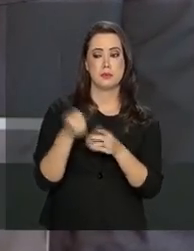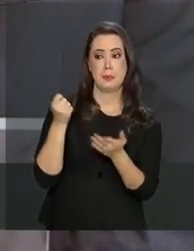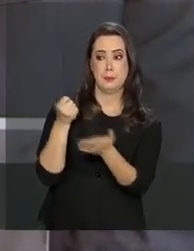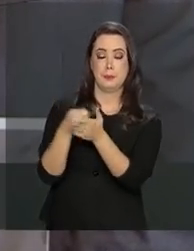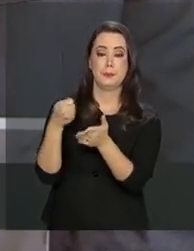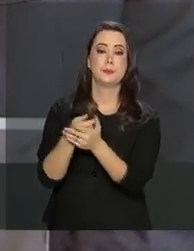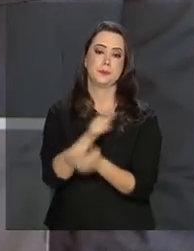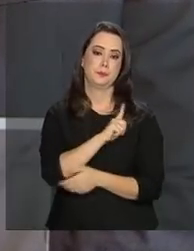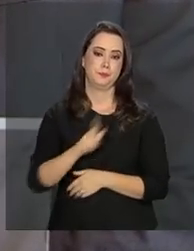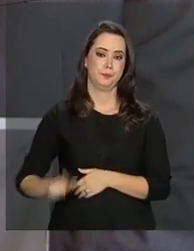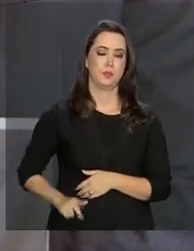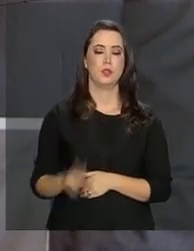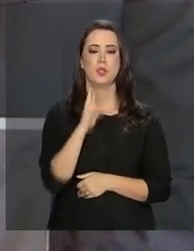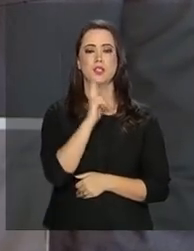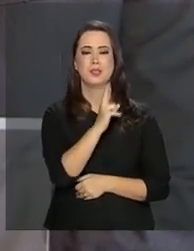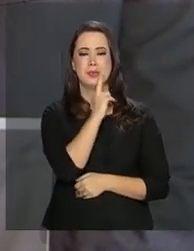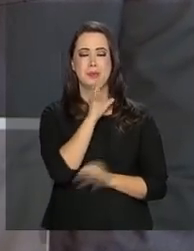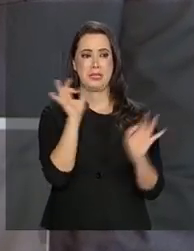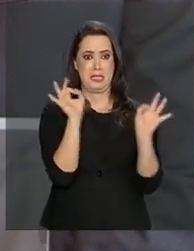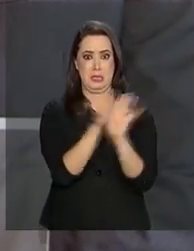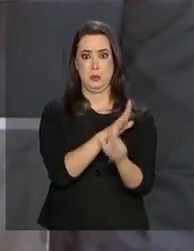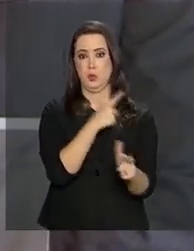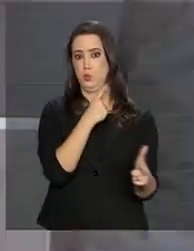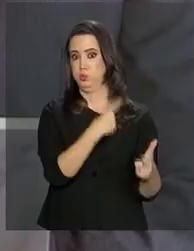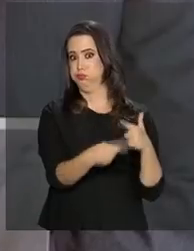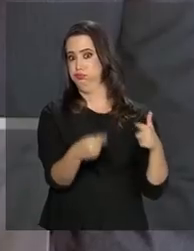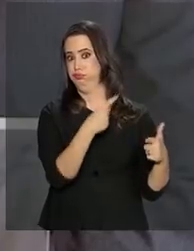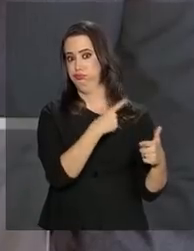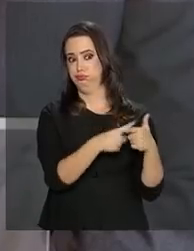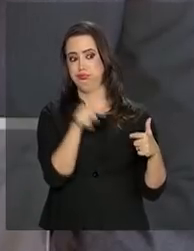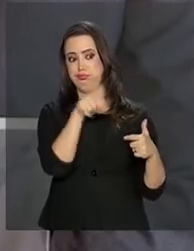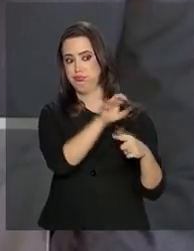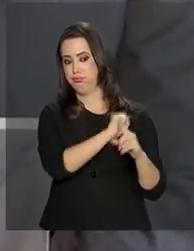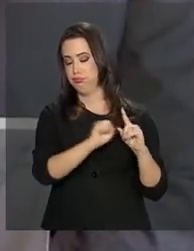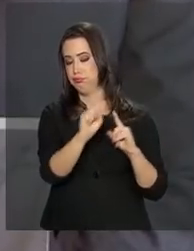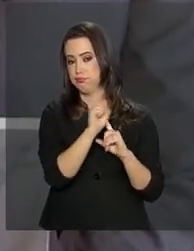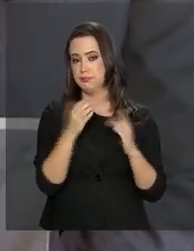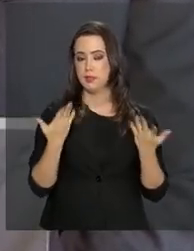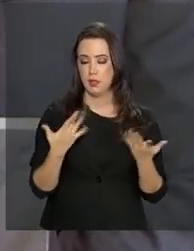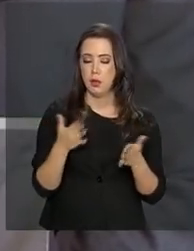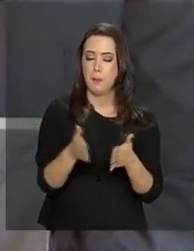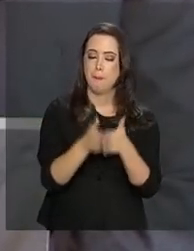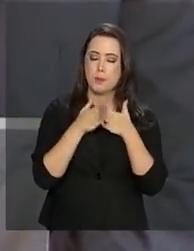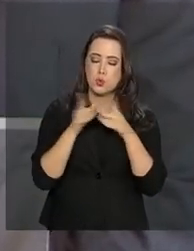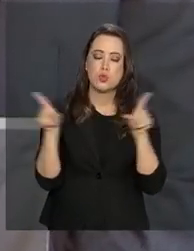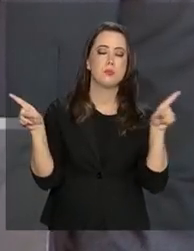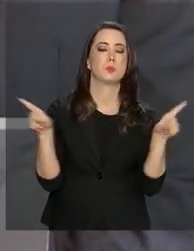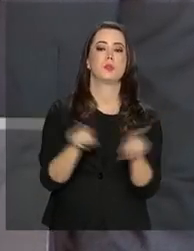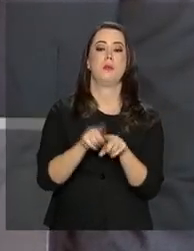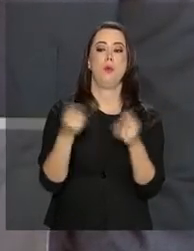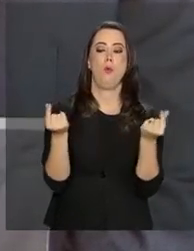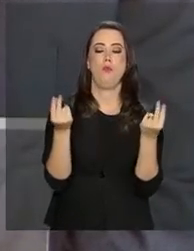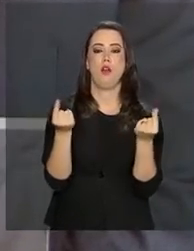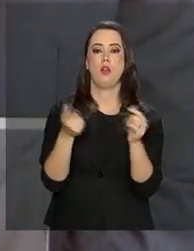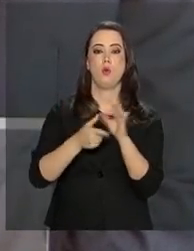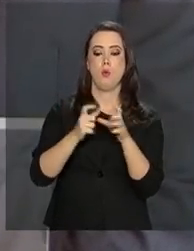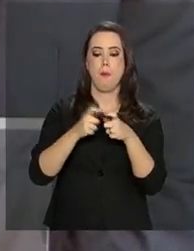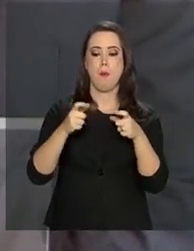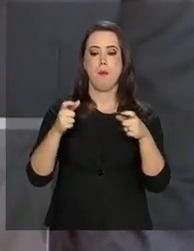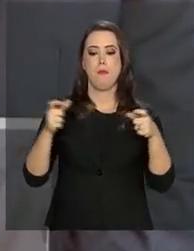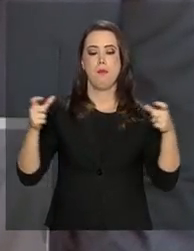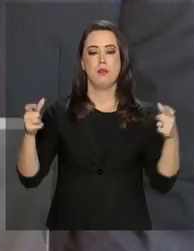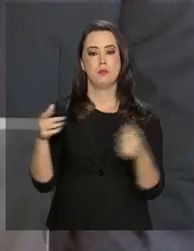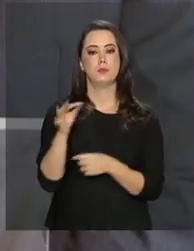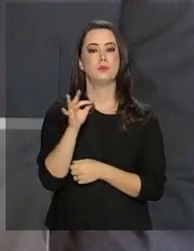com os caos social que nós estamos vivemos solicitamos também que esse valor fosse ampliado pelo governo